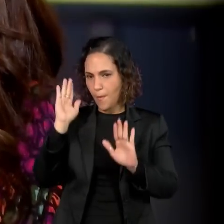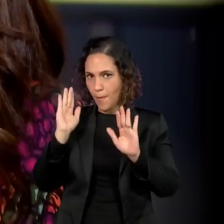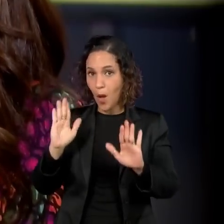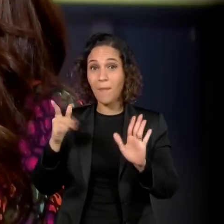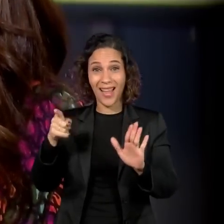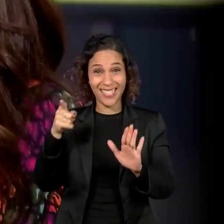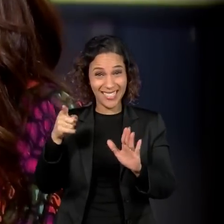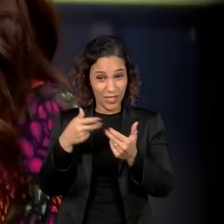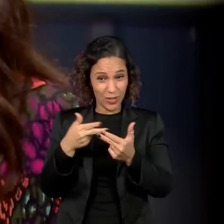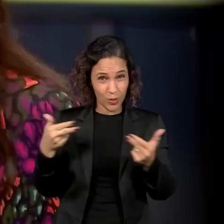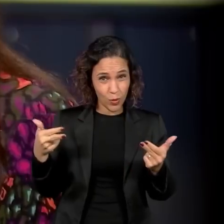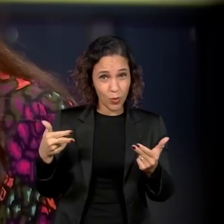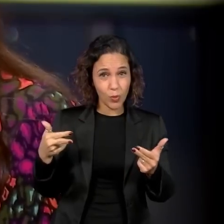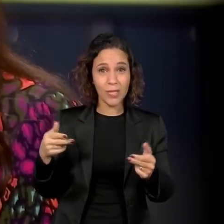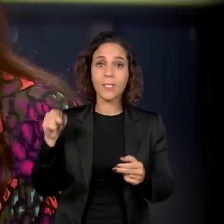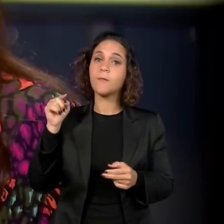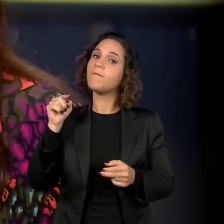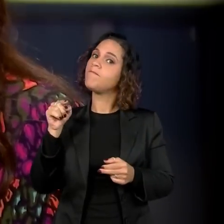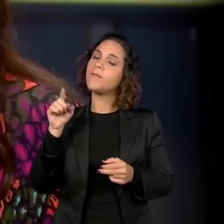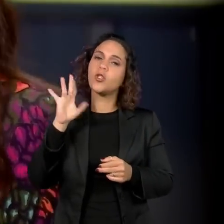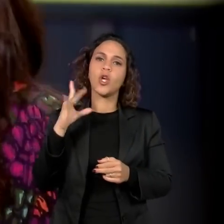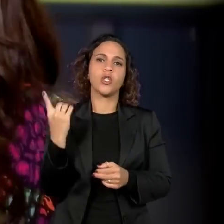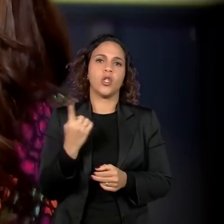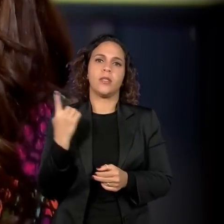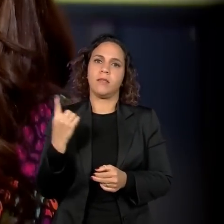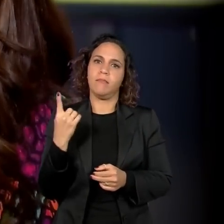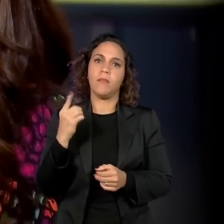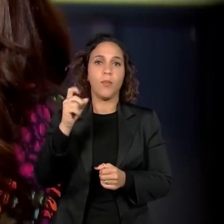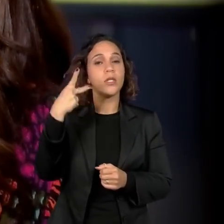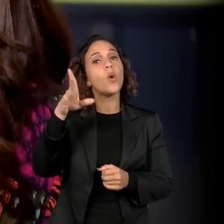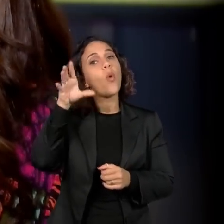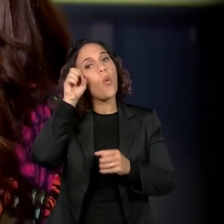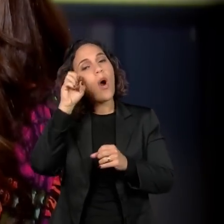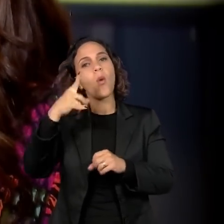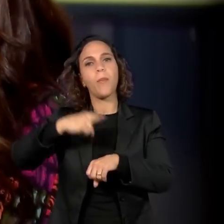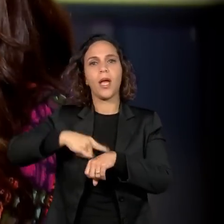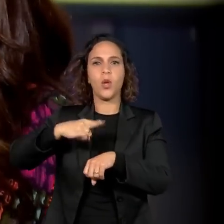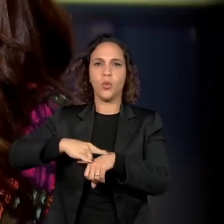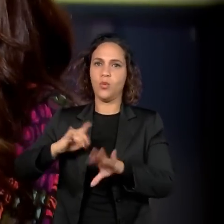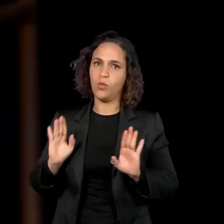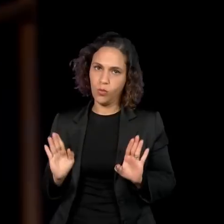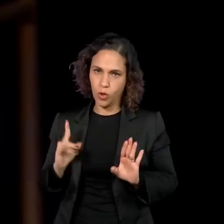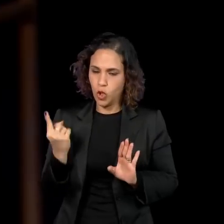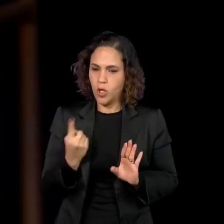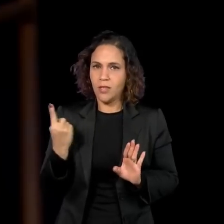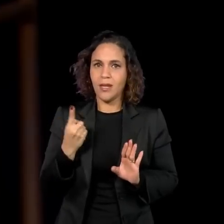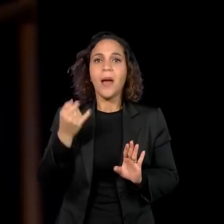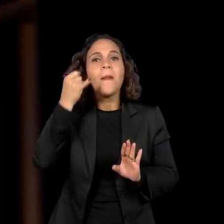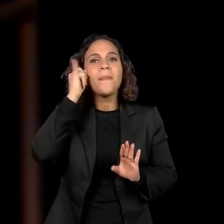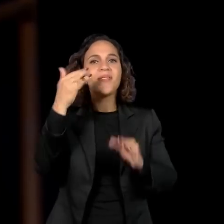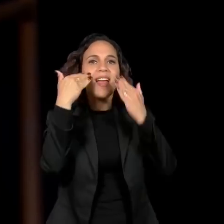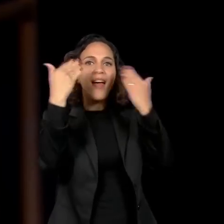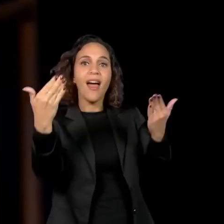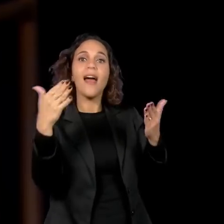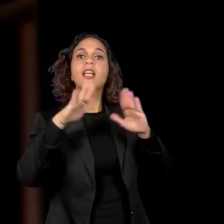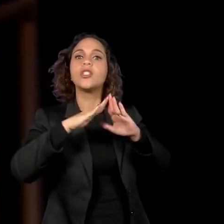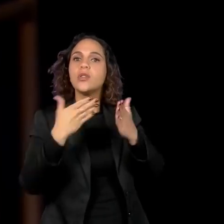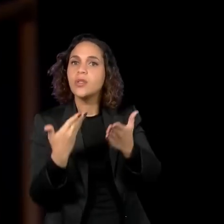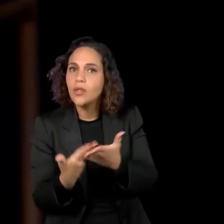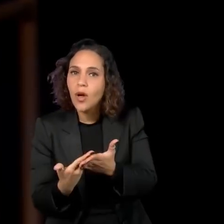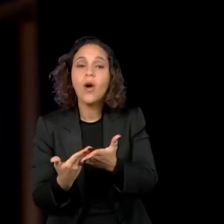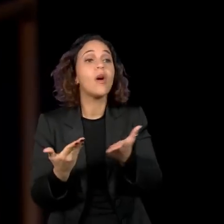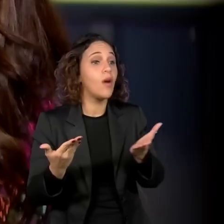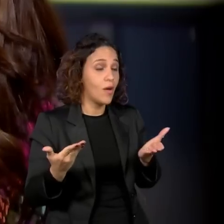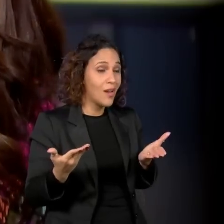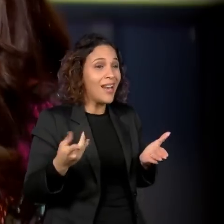esse tipo de coisa, minha filha, a gente só faz sozinha. Pode ser no seu quarto, no seu banheiro, tá bom? Para ela não fazer isso na escola pra e ela, sofrer...